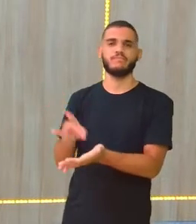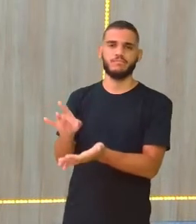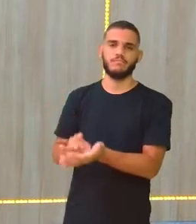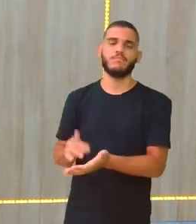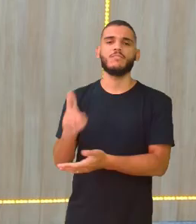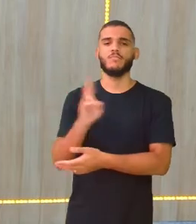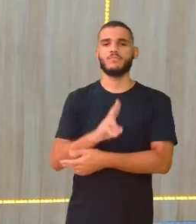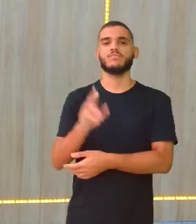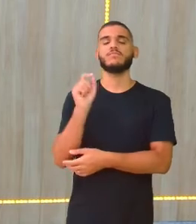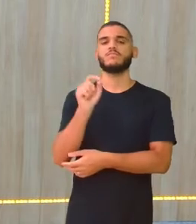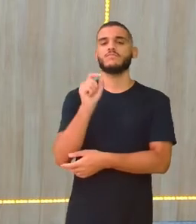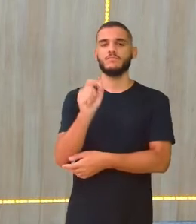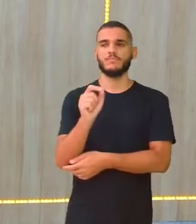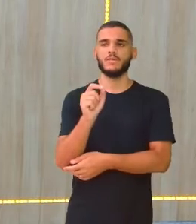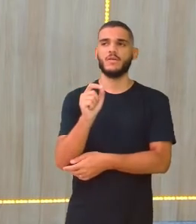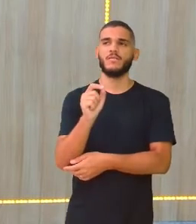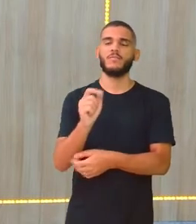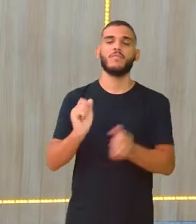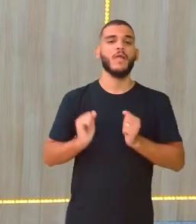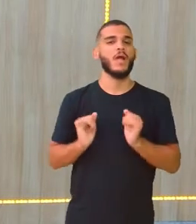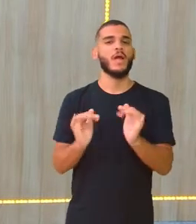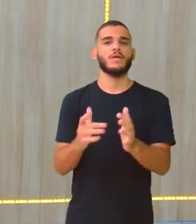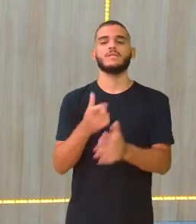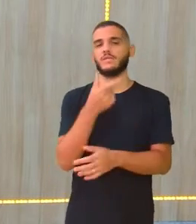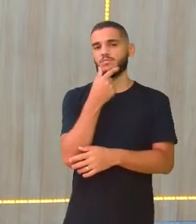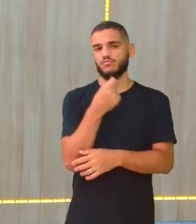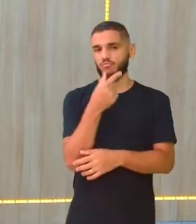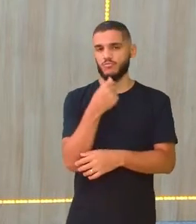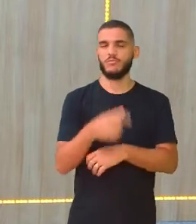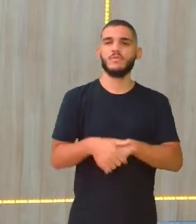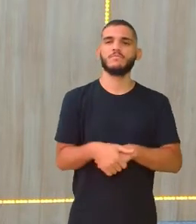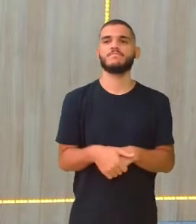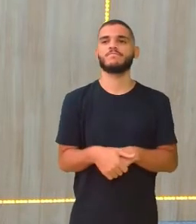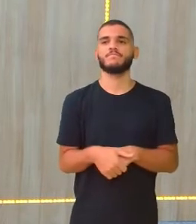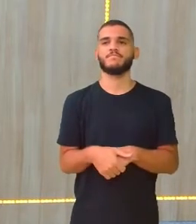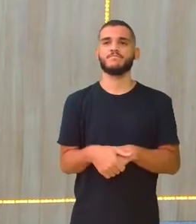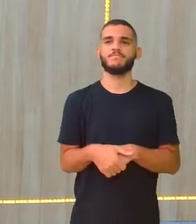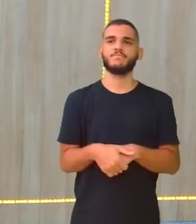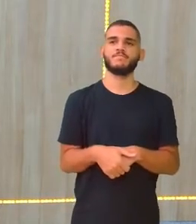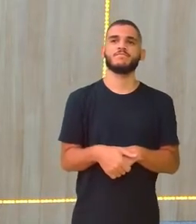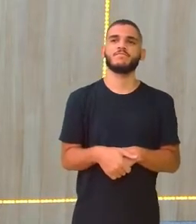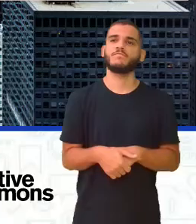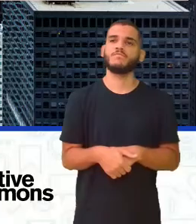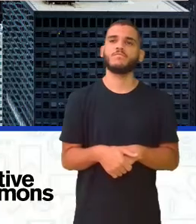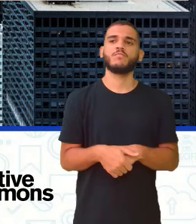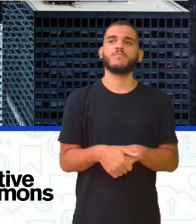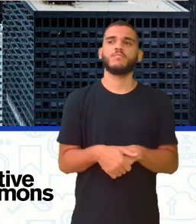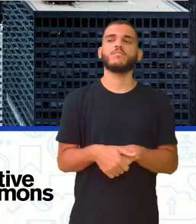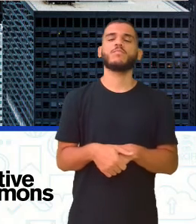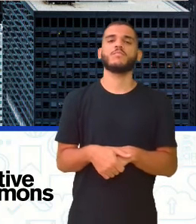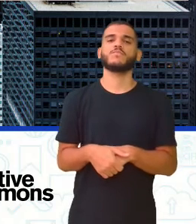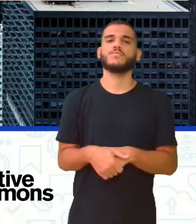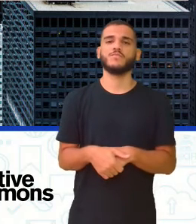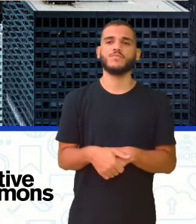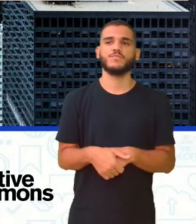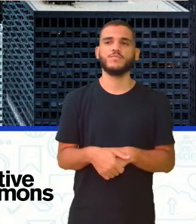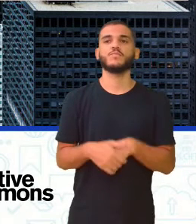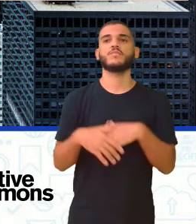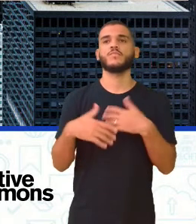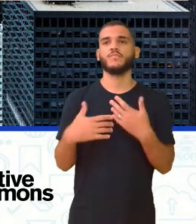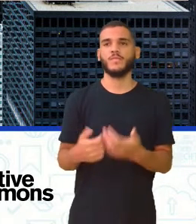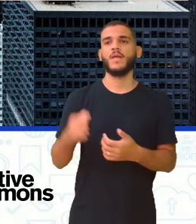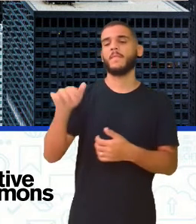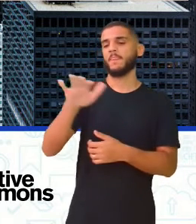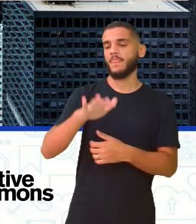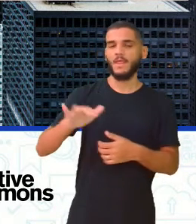através de uma atividade humana. Beleza, pessoal? Tranquilo, né? Suavidade. Então, ó,